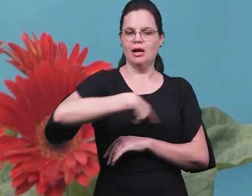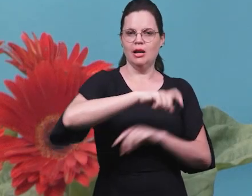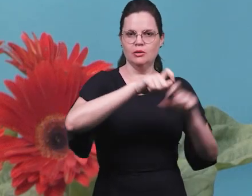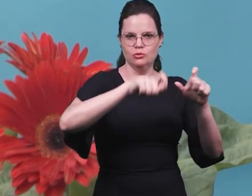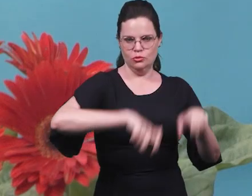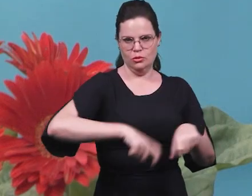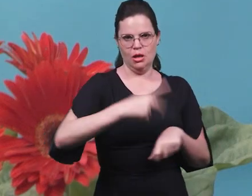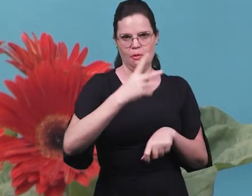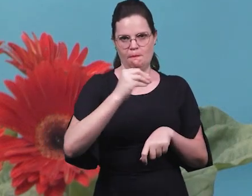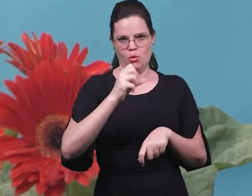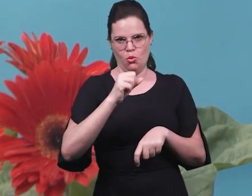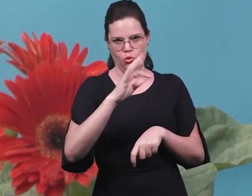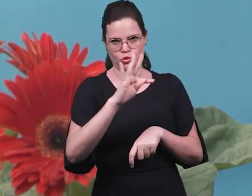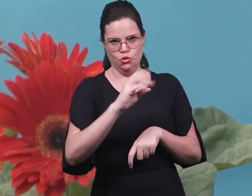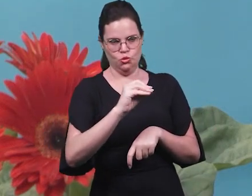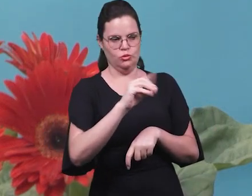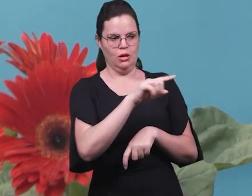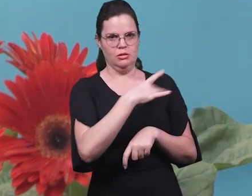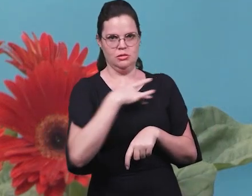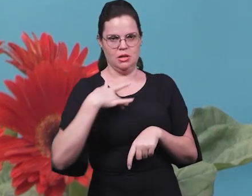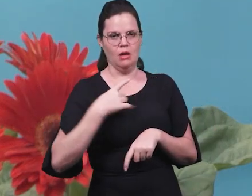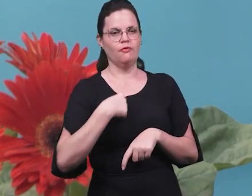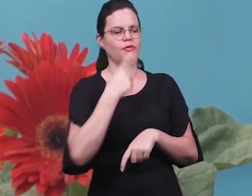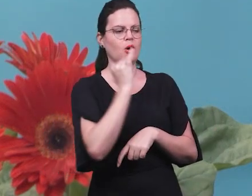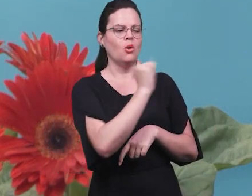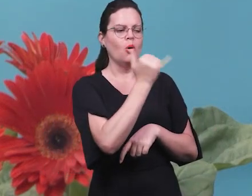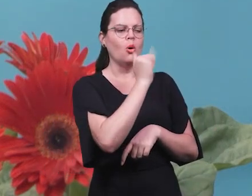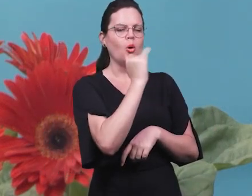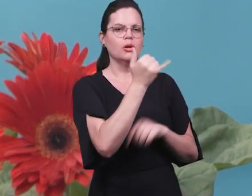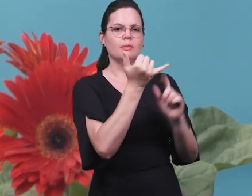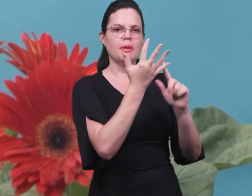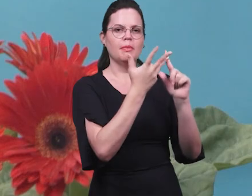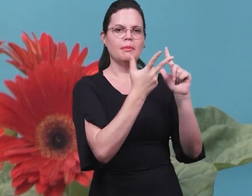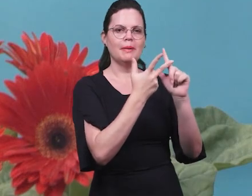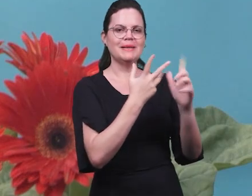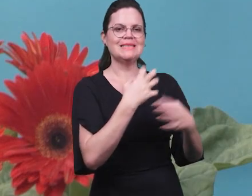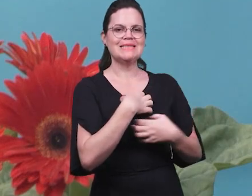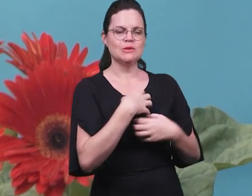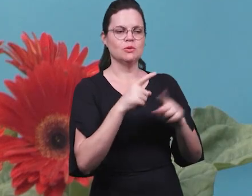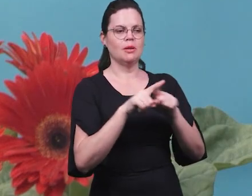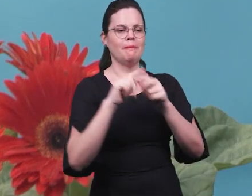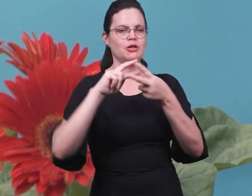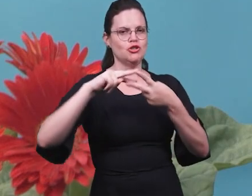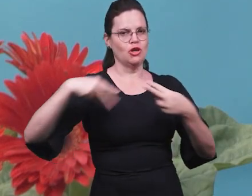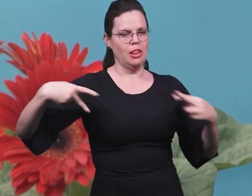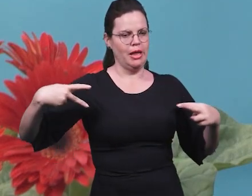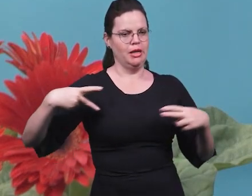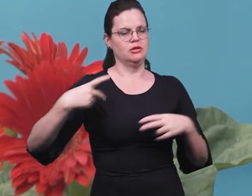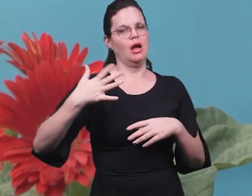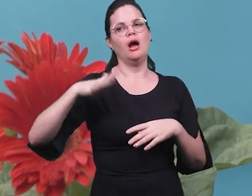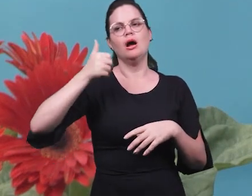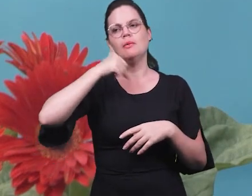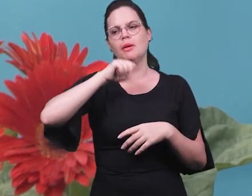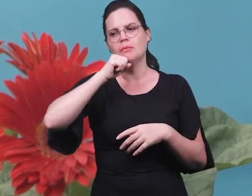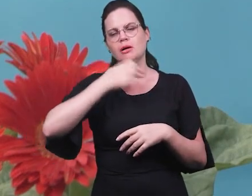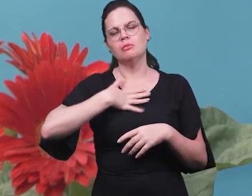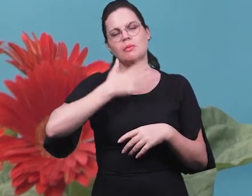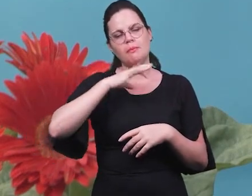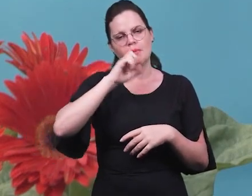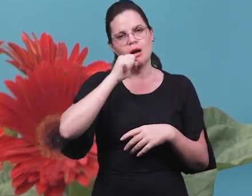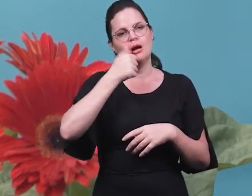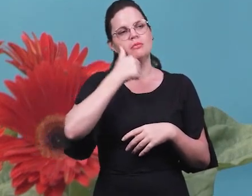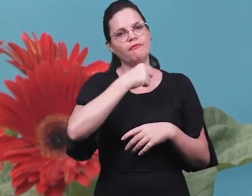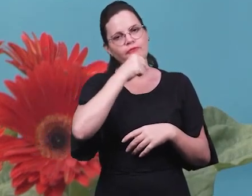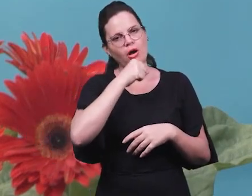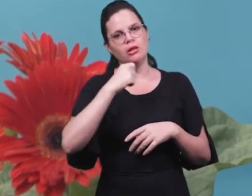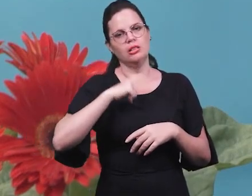de saúde, ele relata os sinais e sintomas dele, a questão genética também, minha mãe, meu pai, minha